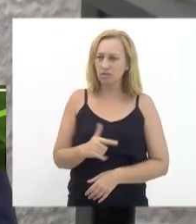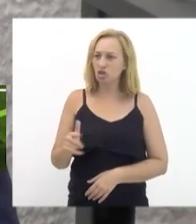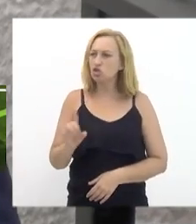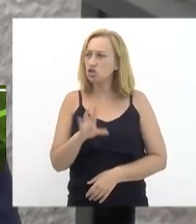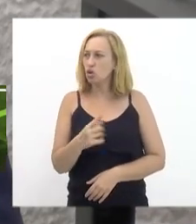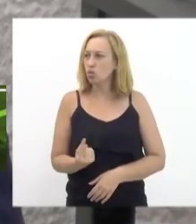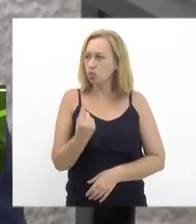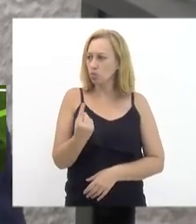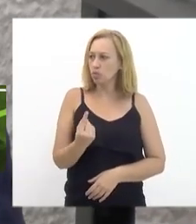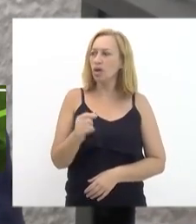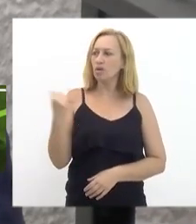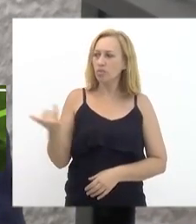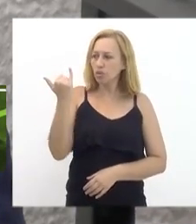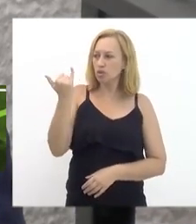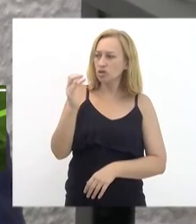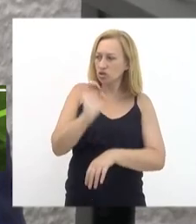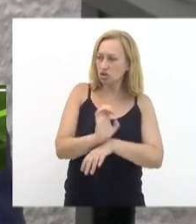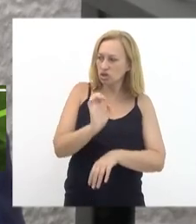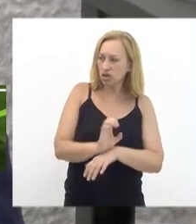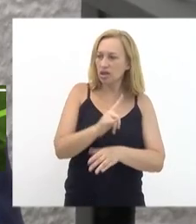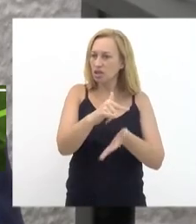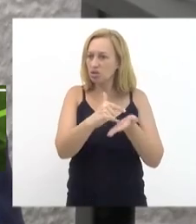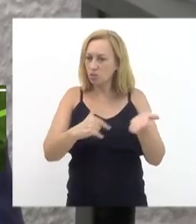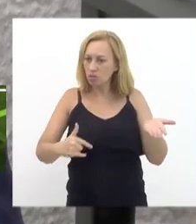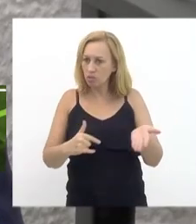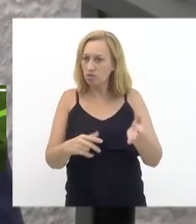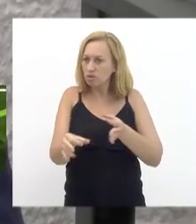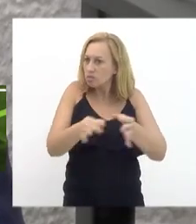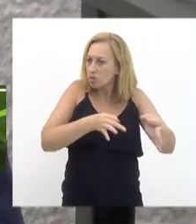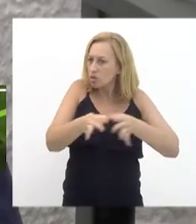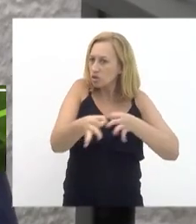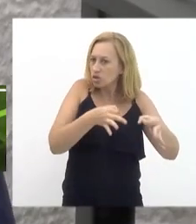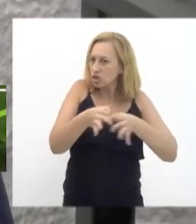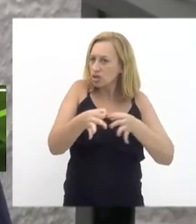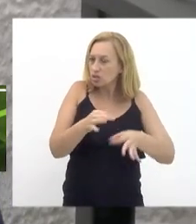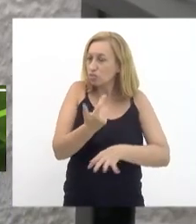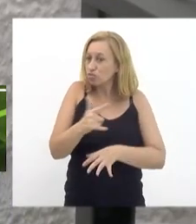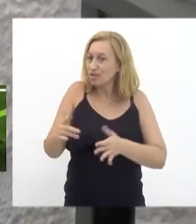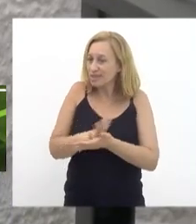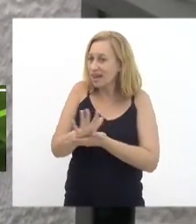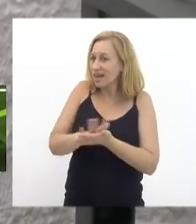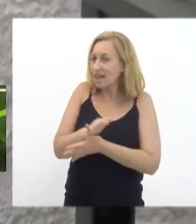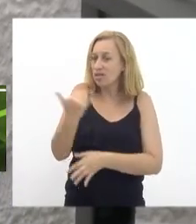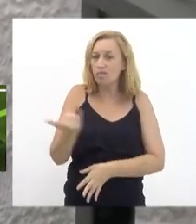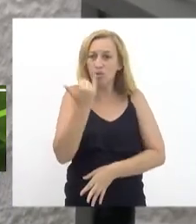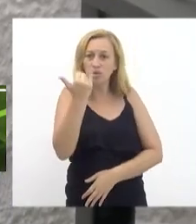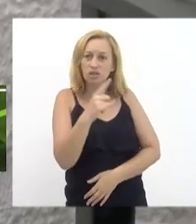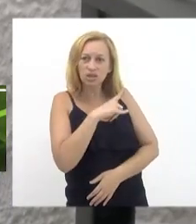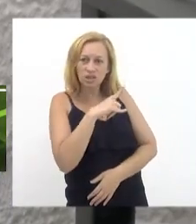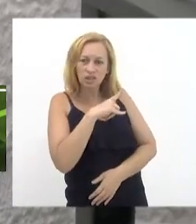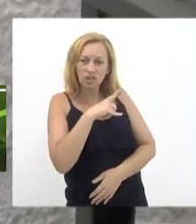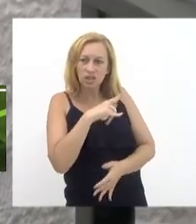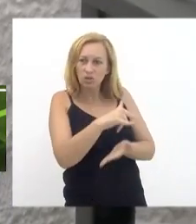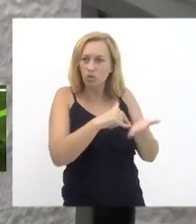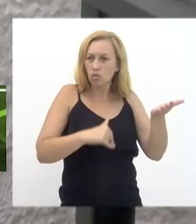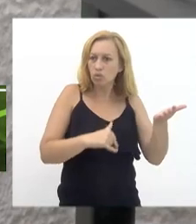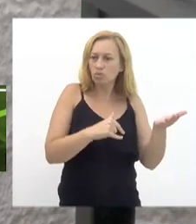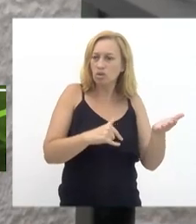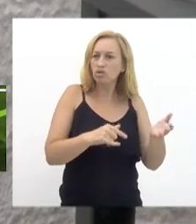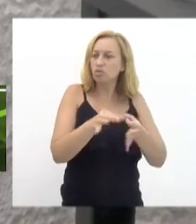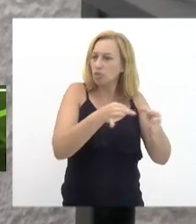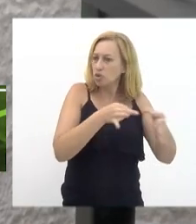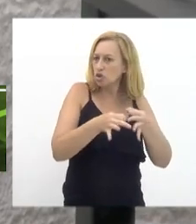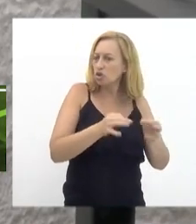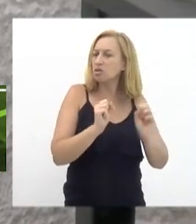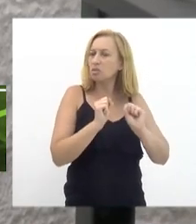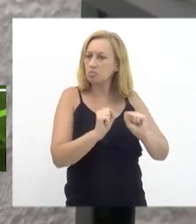mas é importante o Estado tem um acervo de projetos que eu não tinha nada tô importante você ter um acervo de projetos para que você